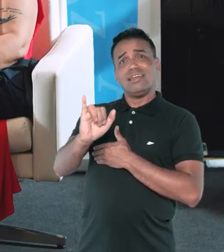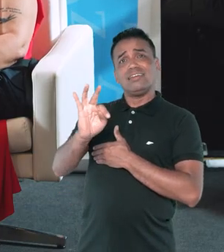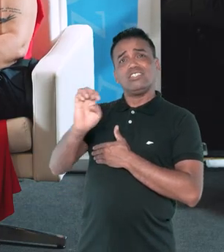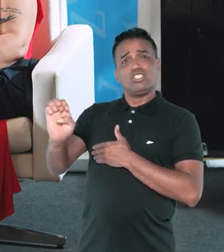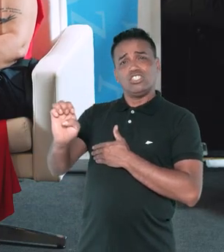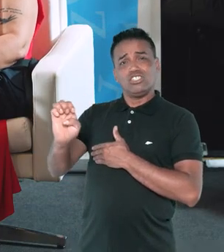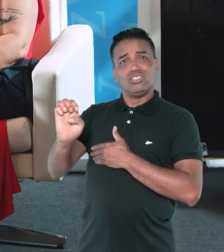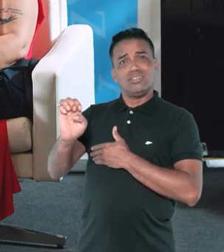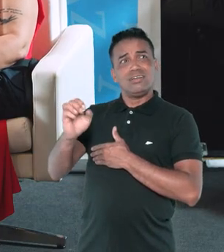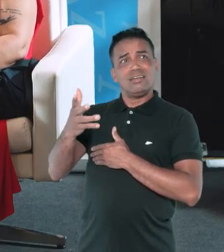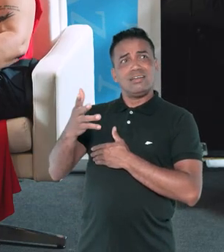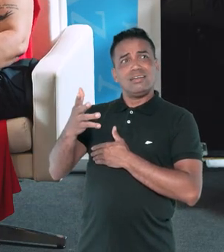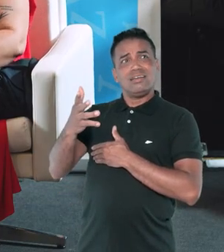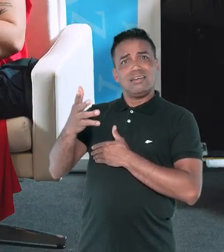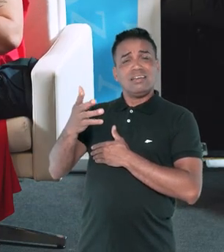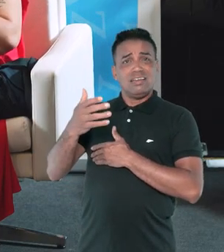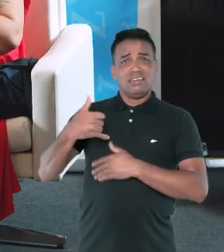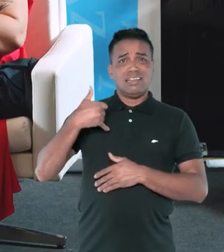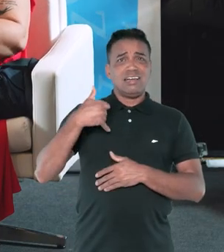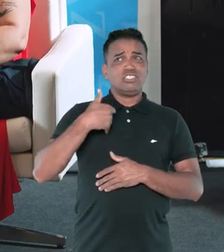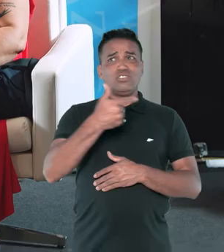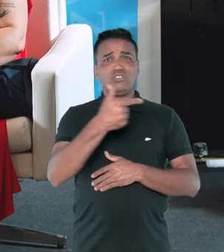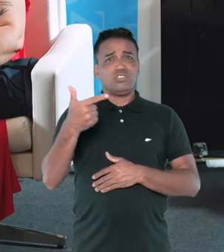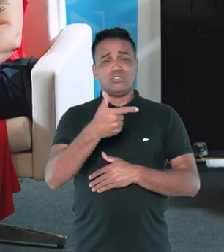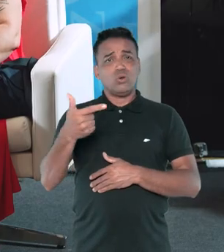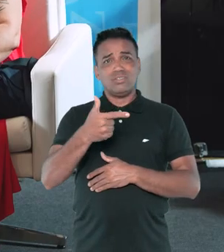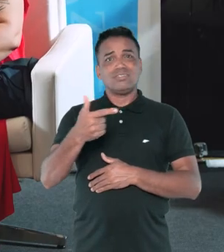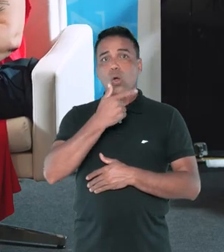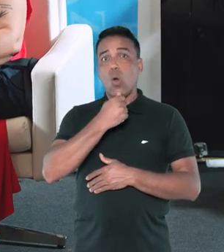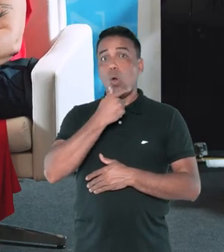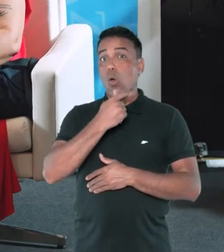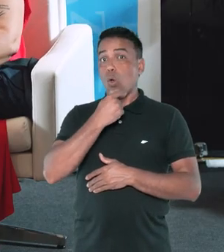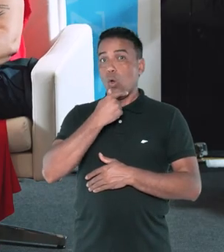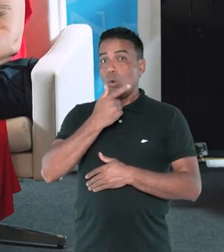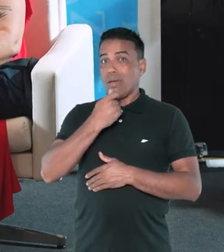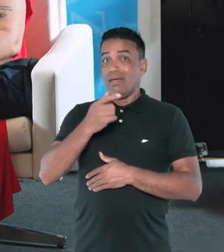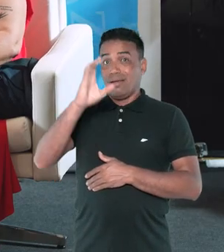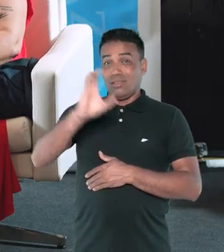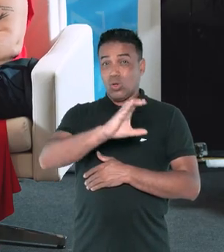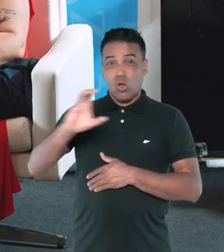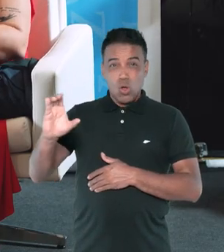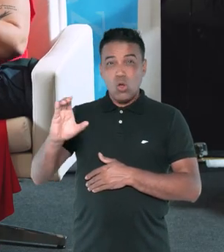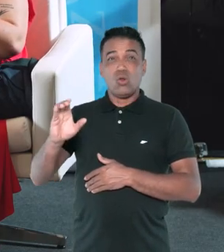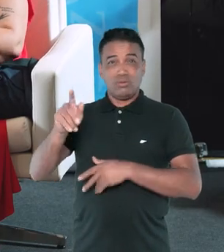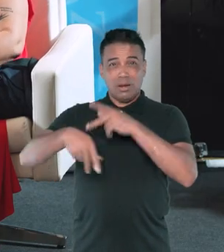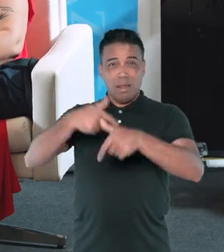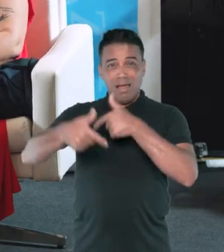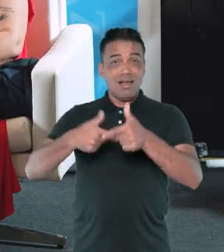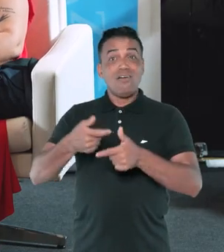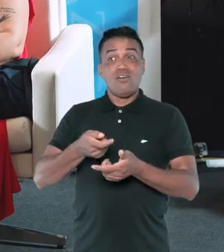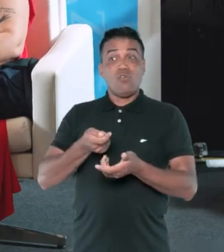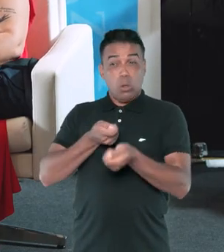Tito, gente? Eu tinha 23, 22 anos. Um frei que foi torturado barbaramente pela ditadura, chegou em Paris e